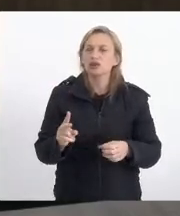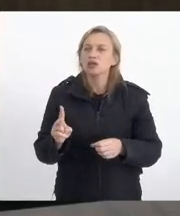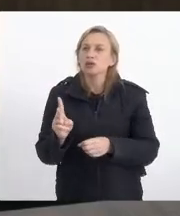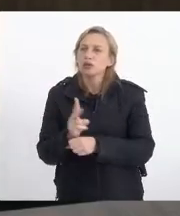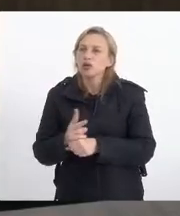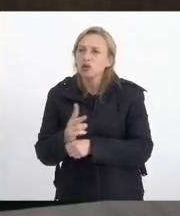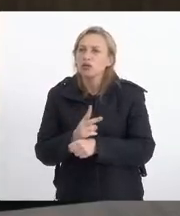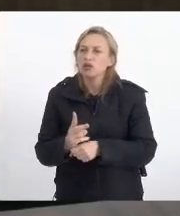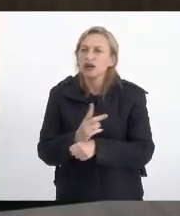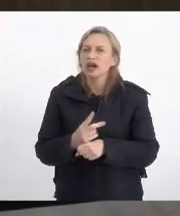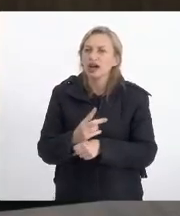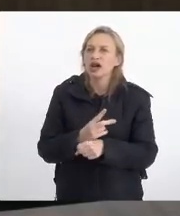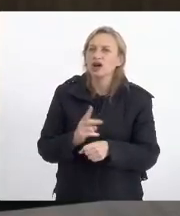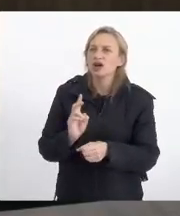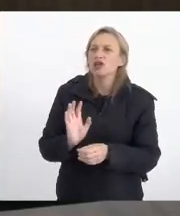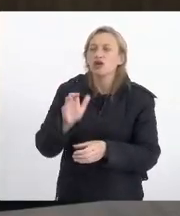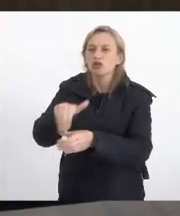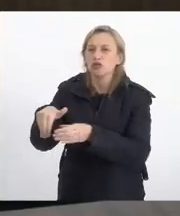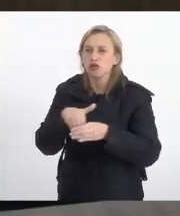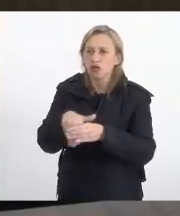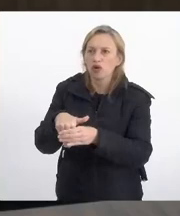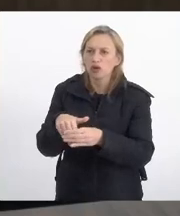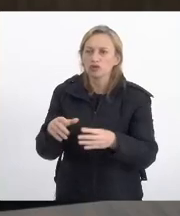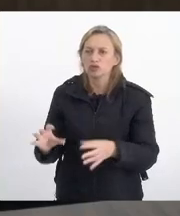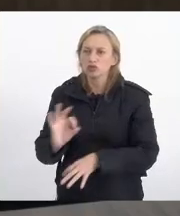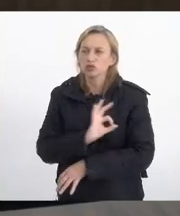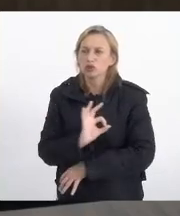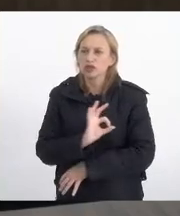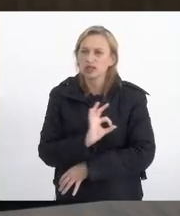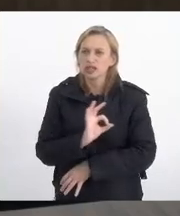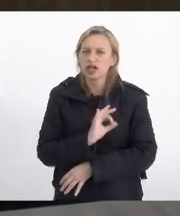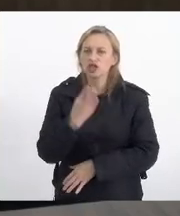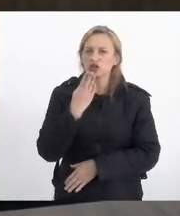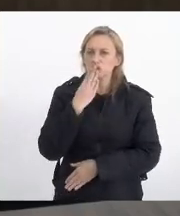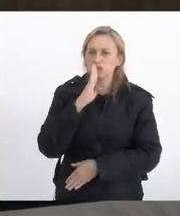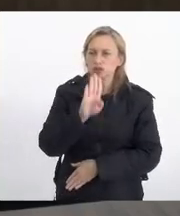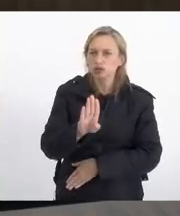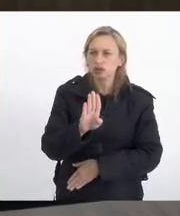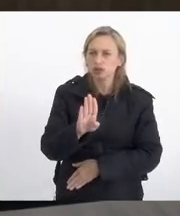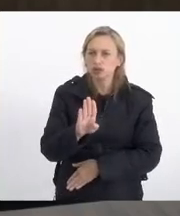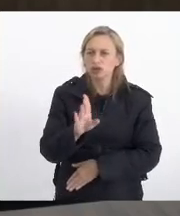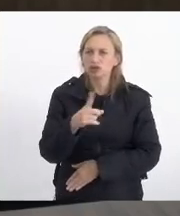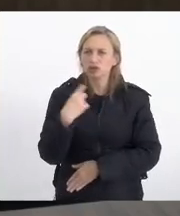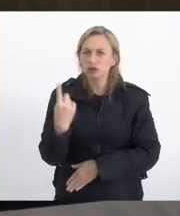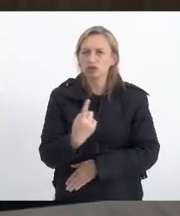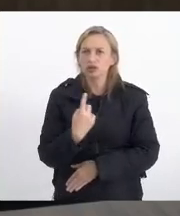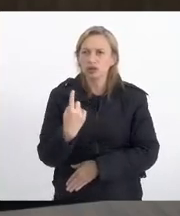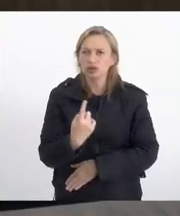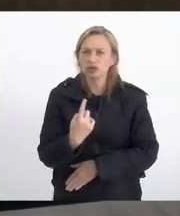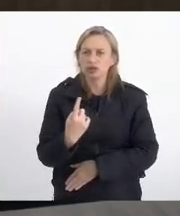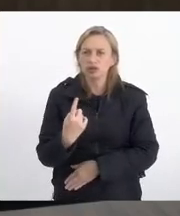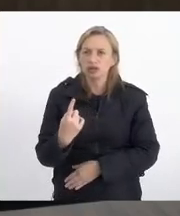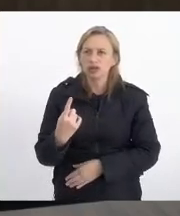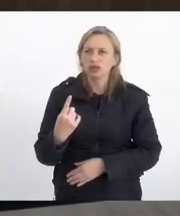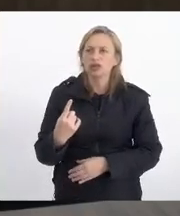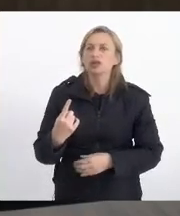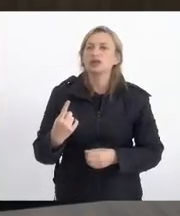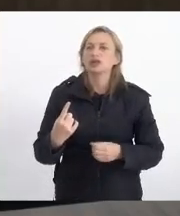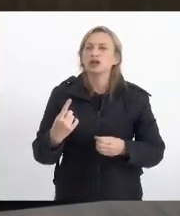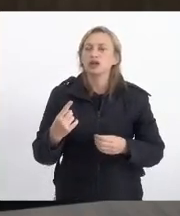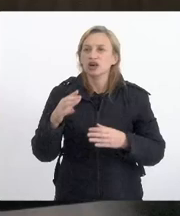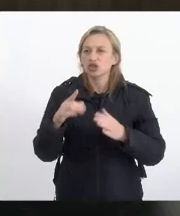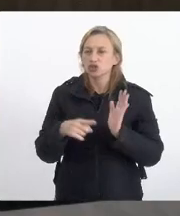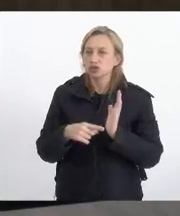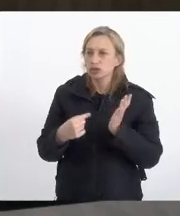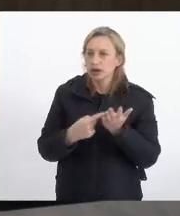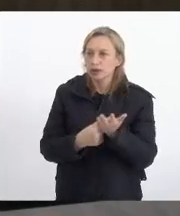e juraram defender a bandeira do funcionalismo e de nossos interesses, serão lembrados. Ao presidente Capitão